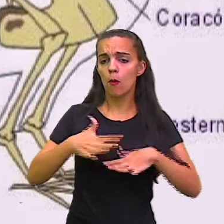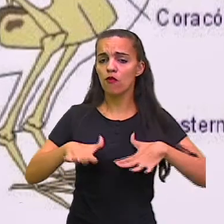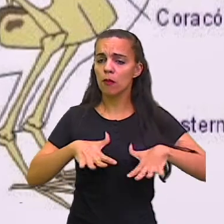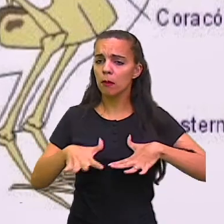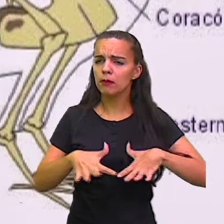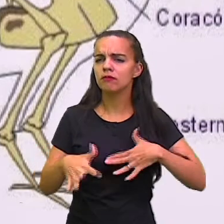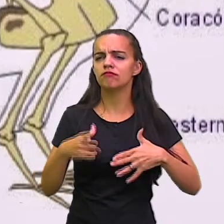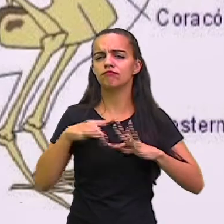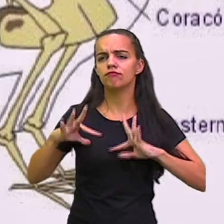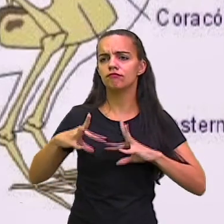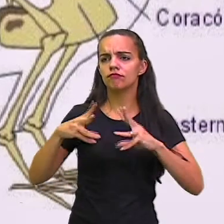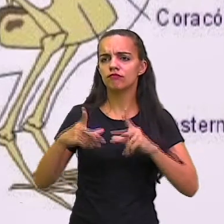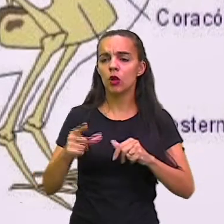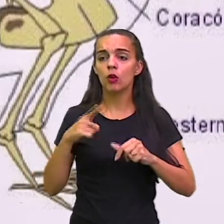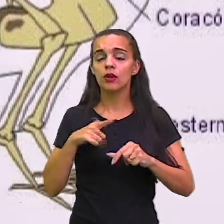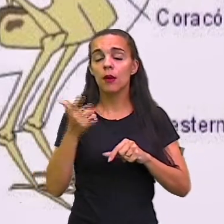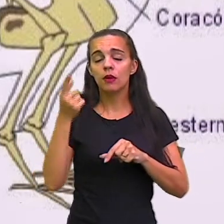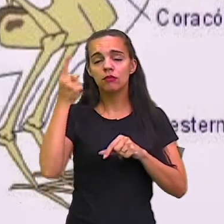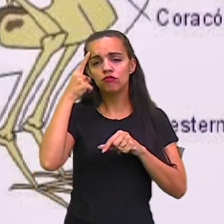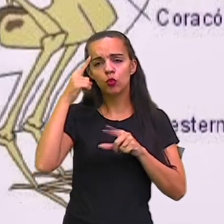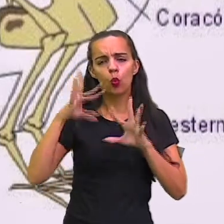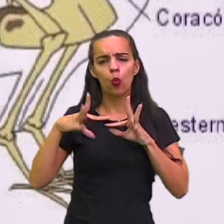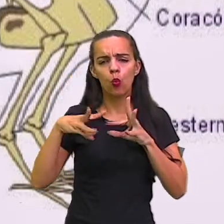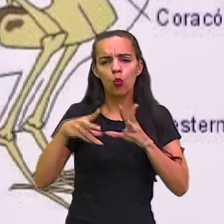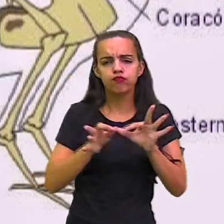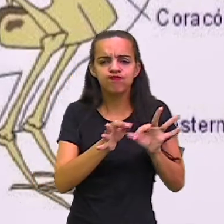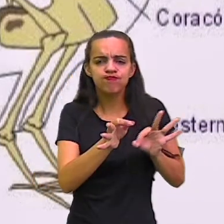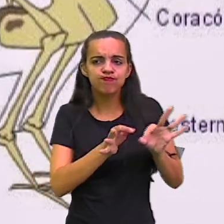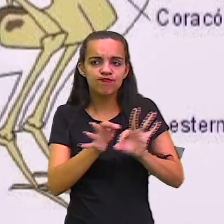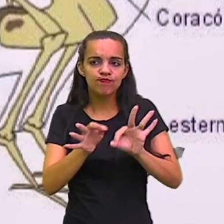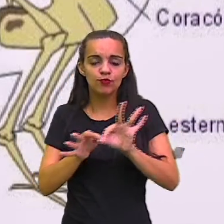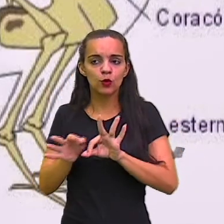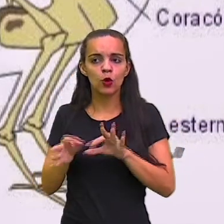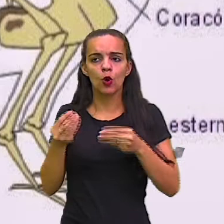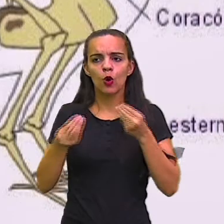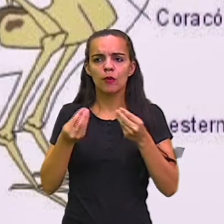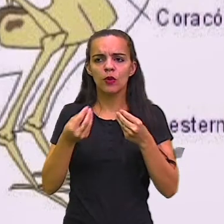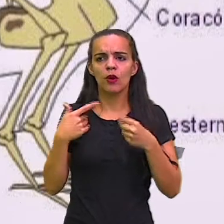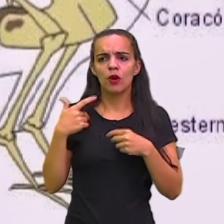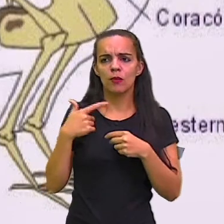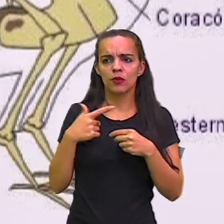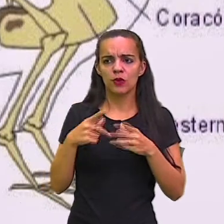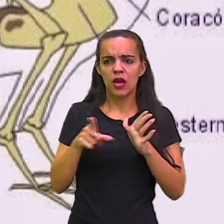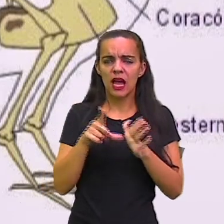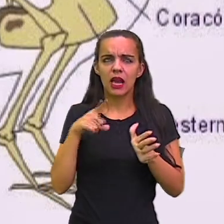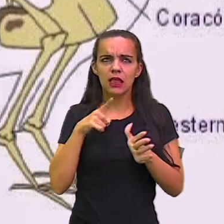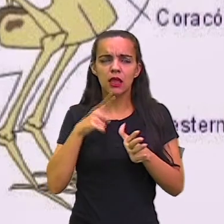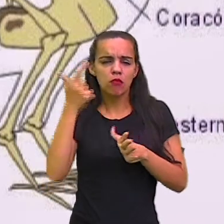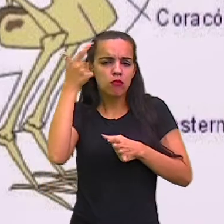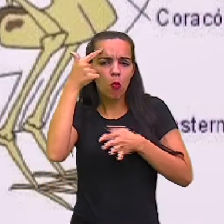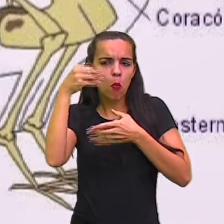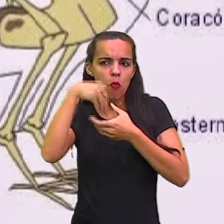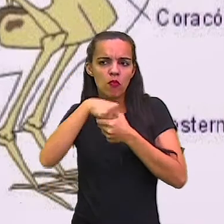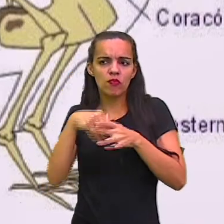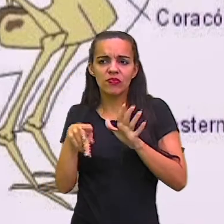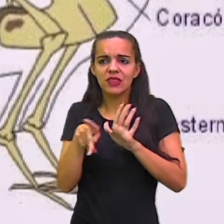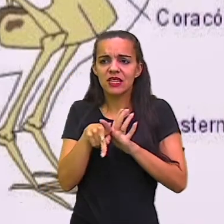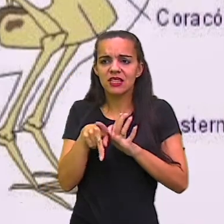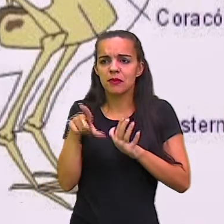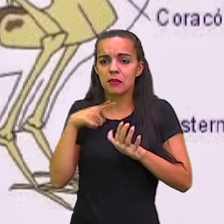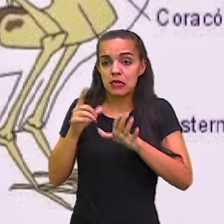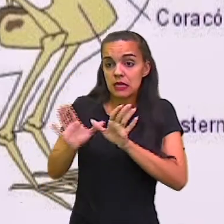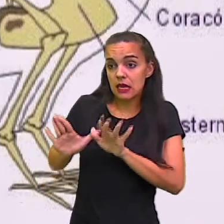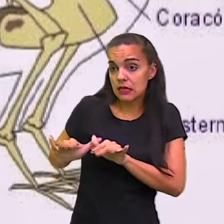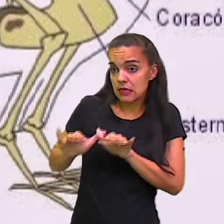que ajuda na organização dos voos Elas têm um lobo óptico a visão na